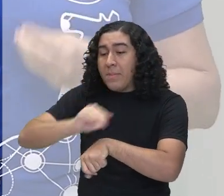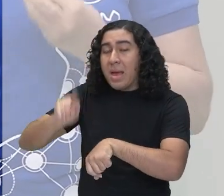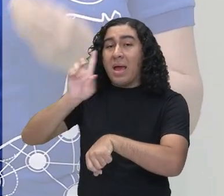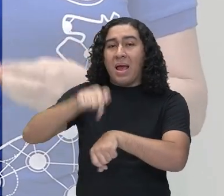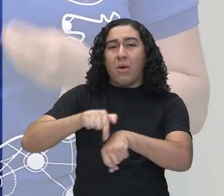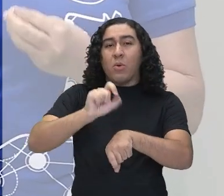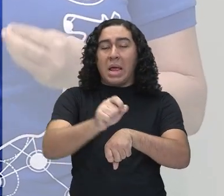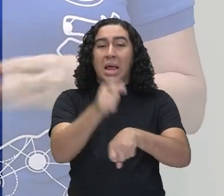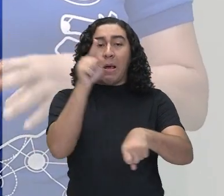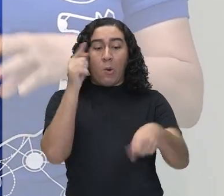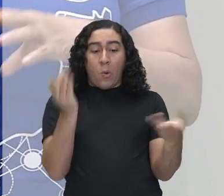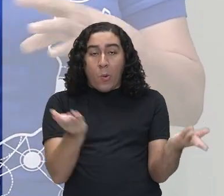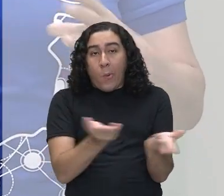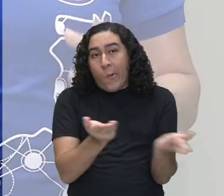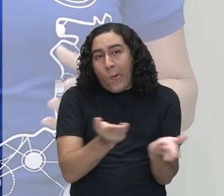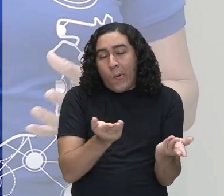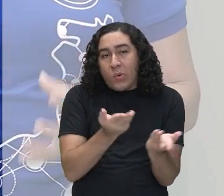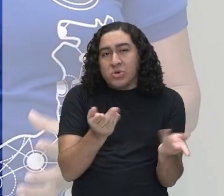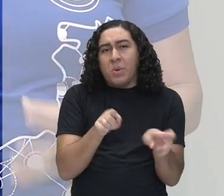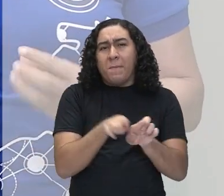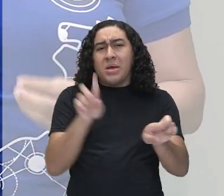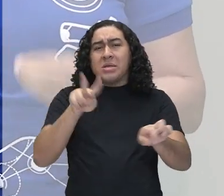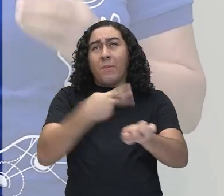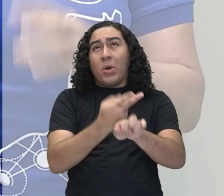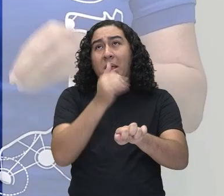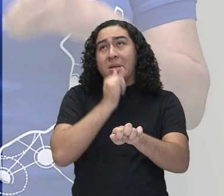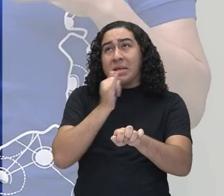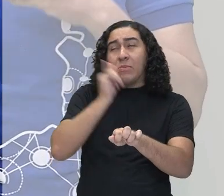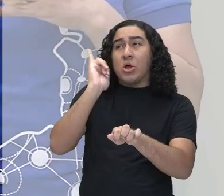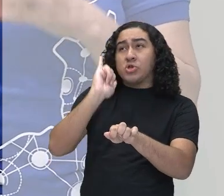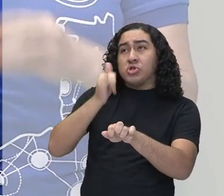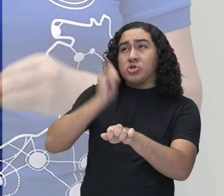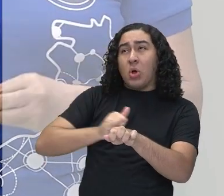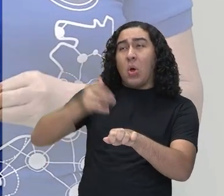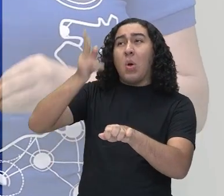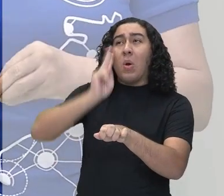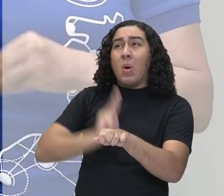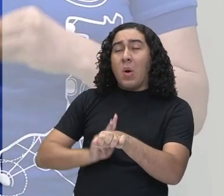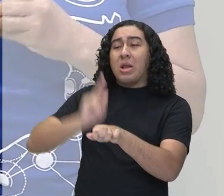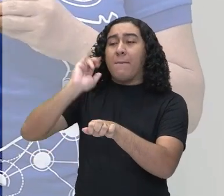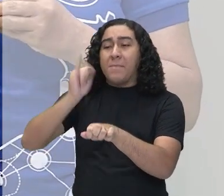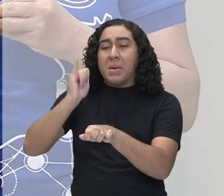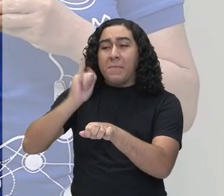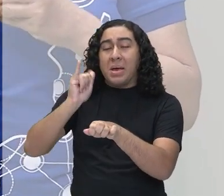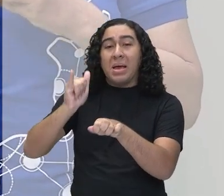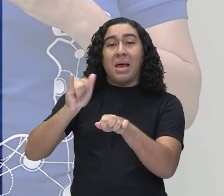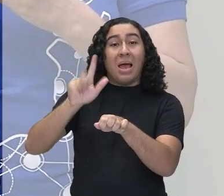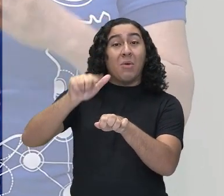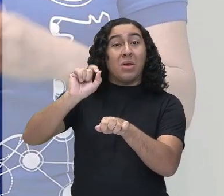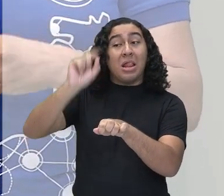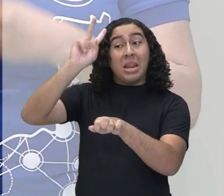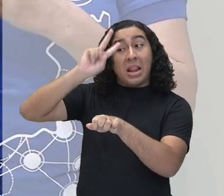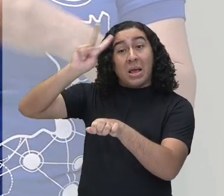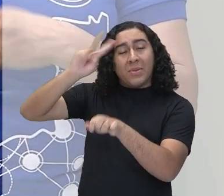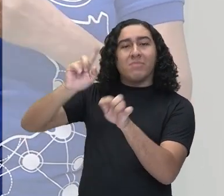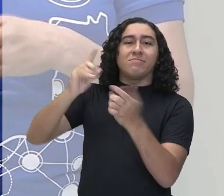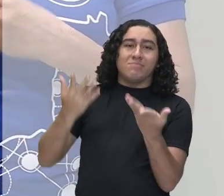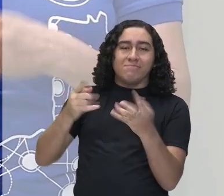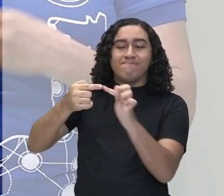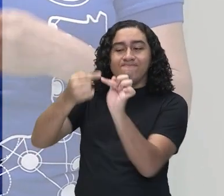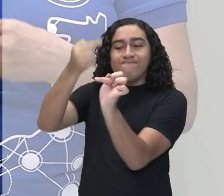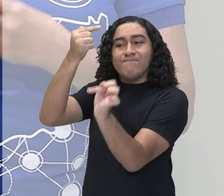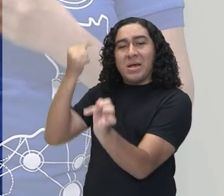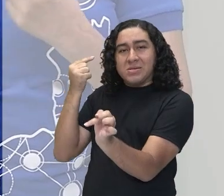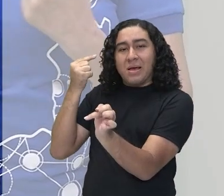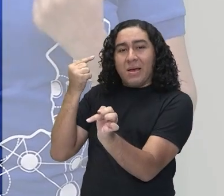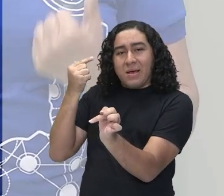contam, né, ações que estão acontecendo ali, naquele lugar, na taverna. Outra hora, eles